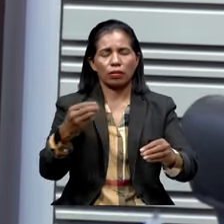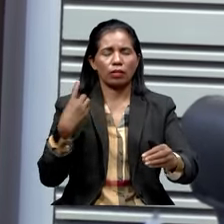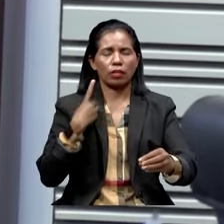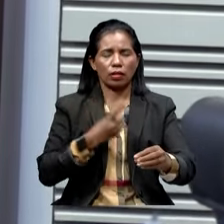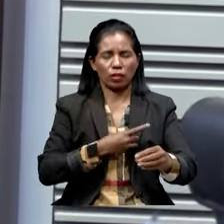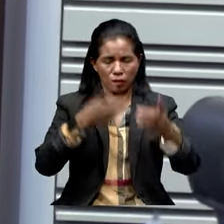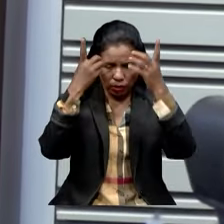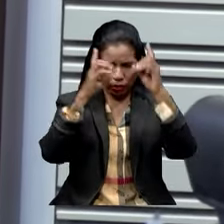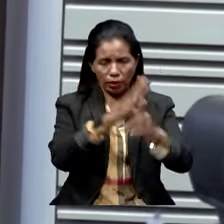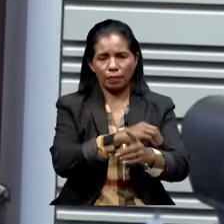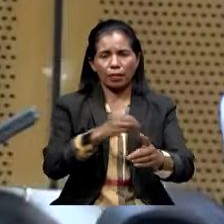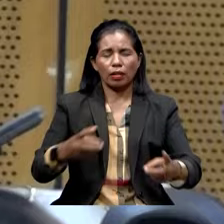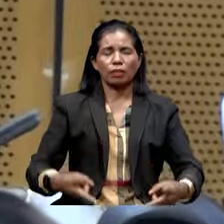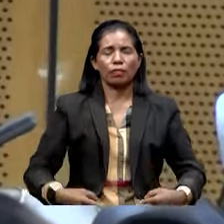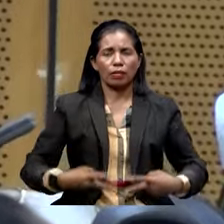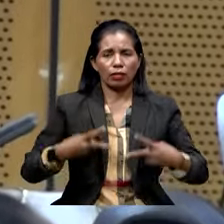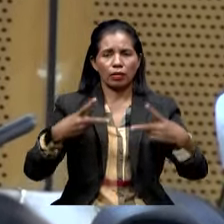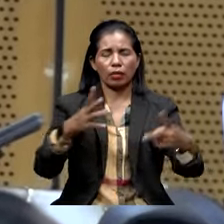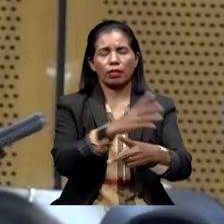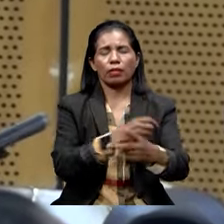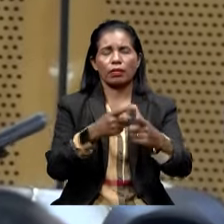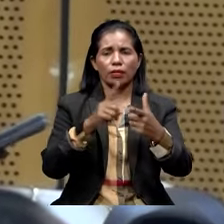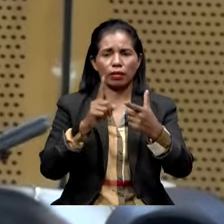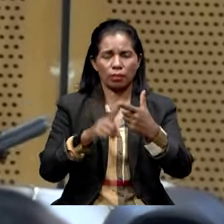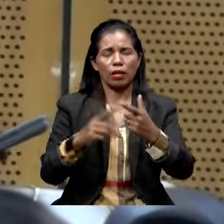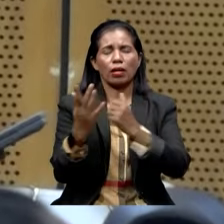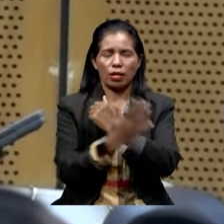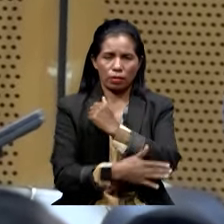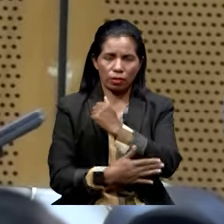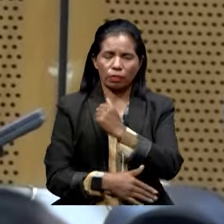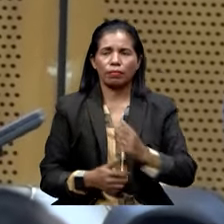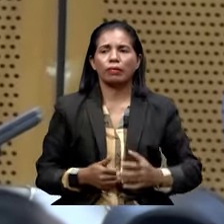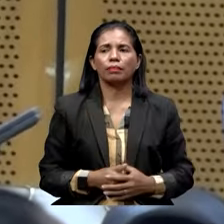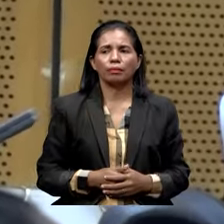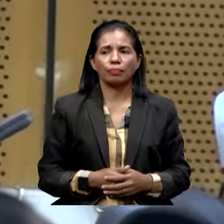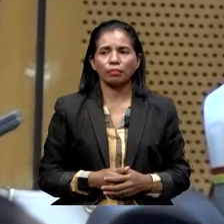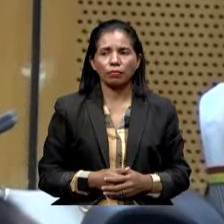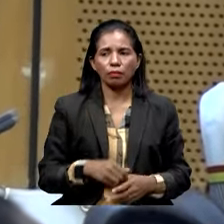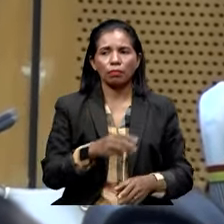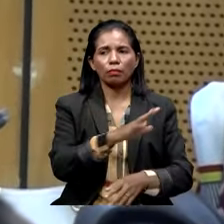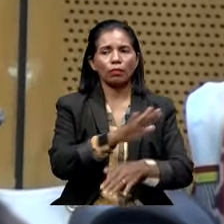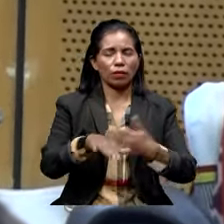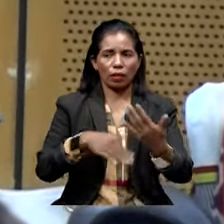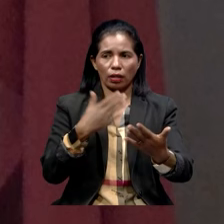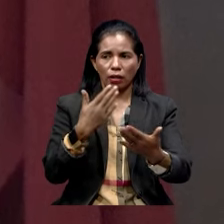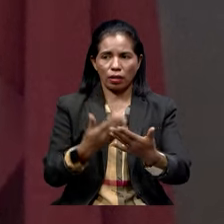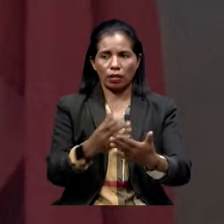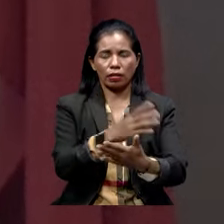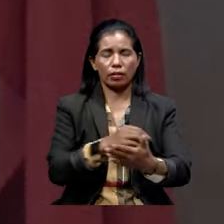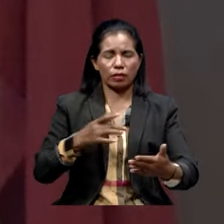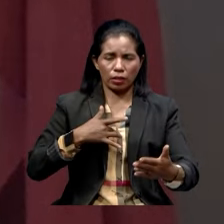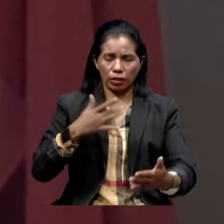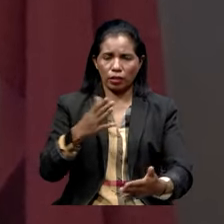dias que valem uma vida, há dias que valem uma nação. Entre os muitos atos